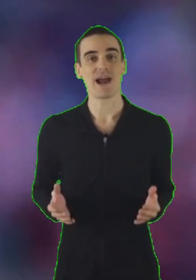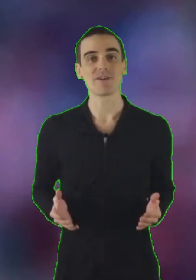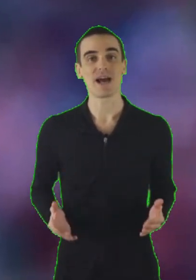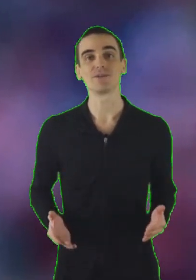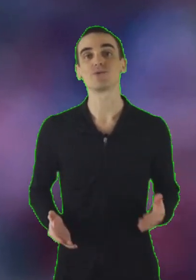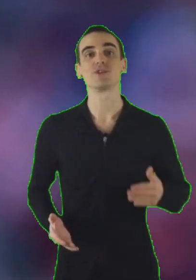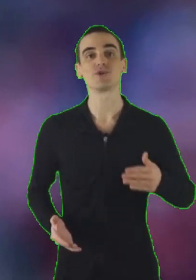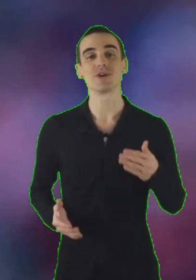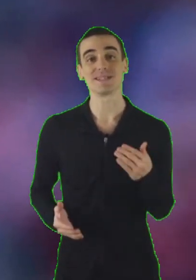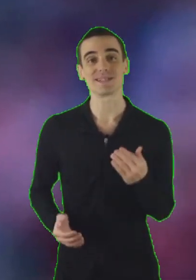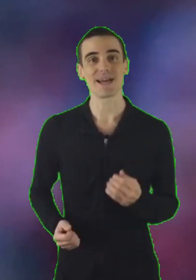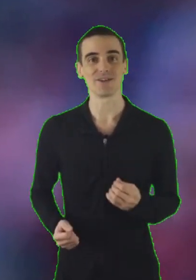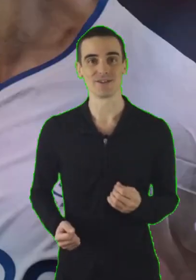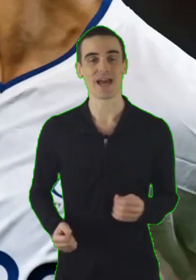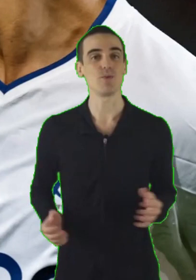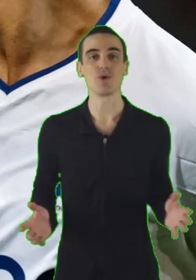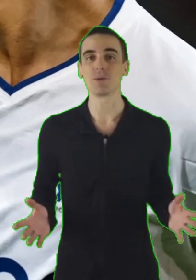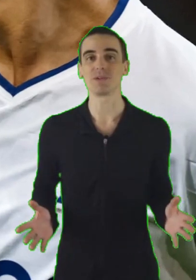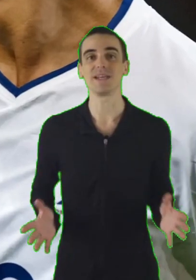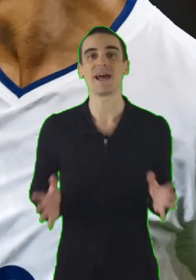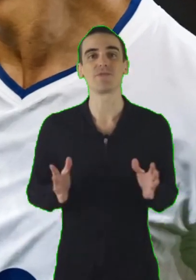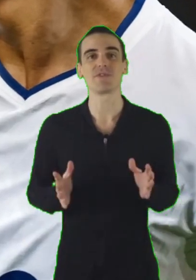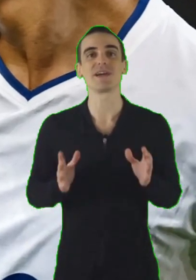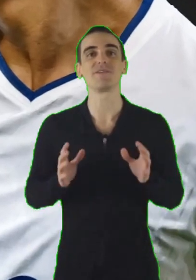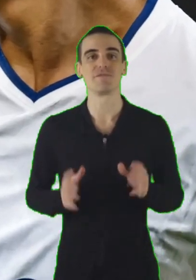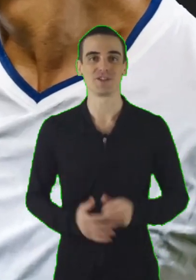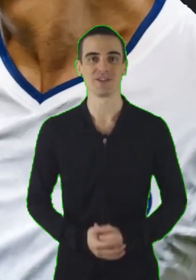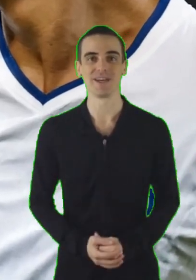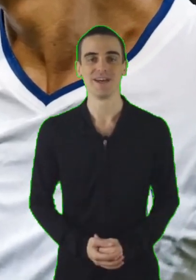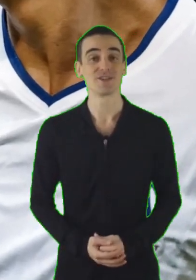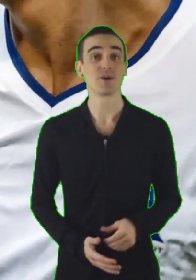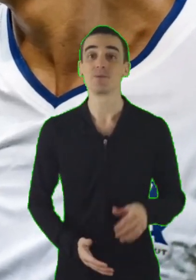comentários. Se inscreva no canal, pois a qualquer momento te atualizo com mais novidades sobre o Cruzeiro.